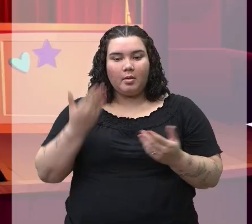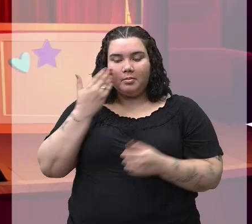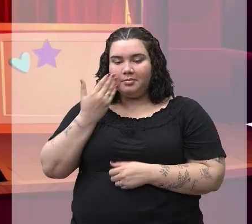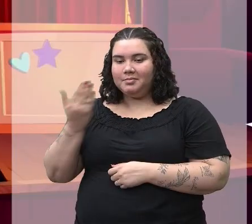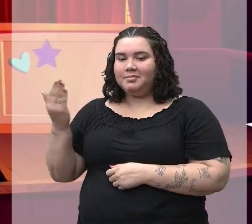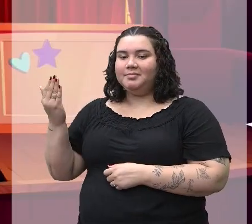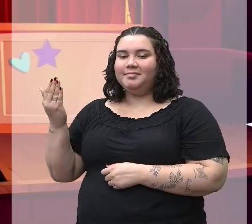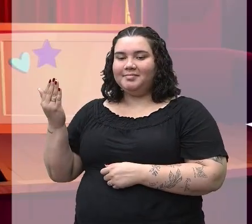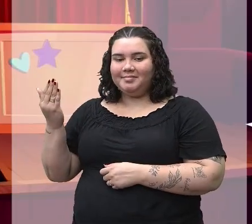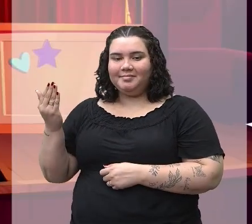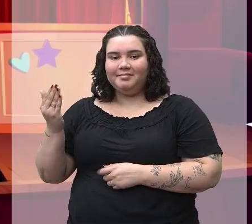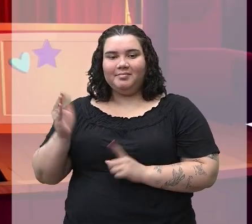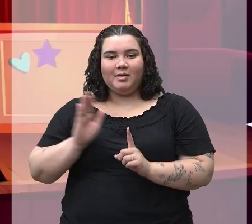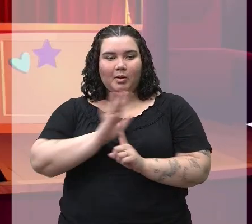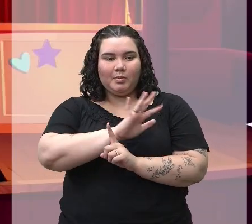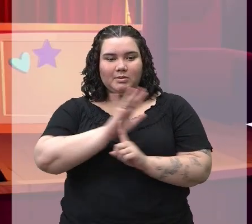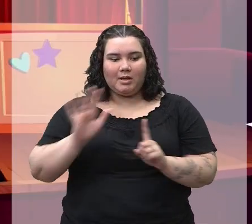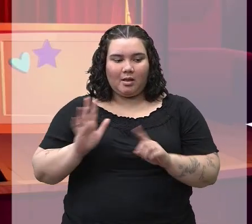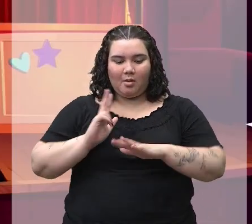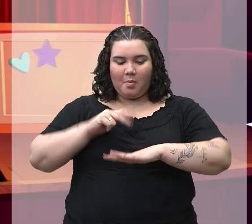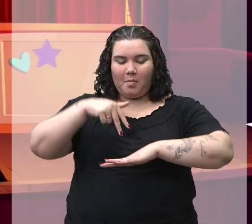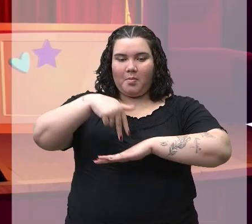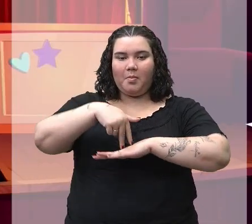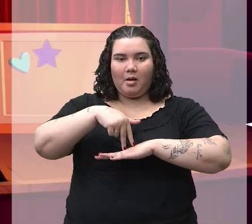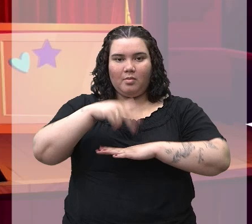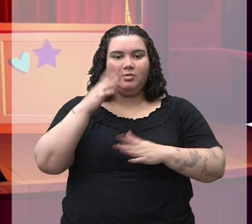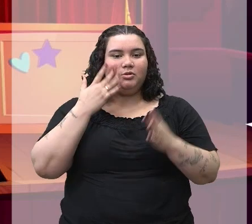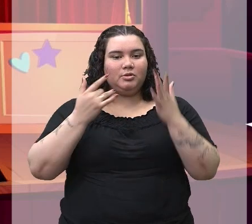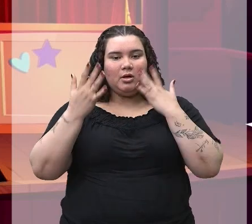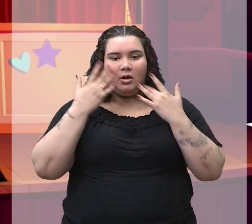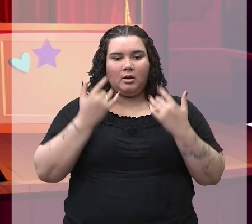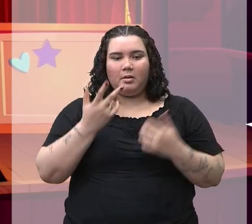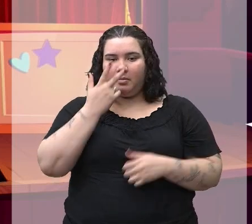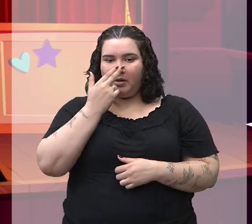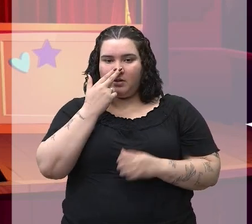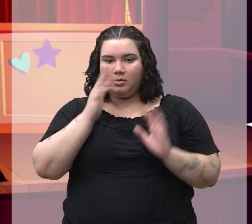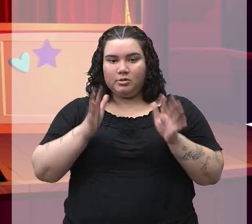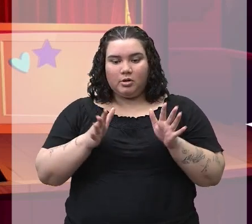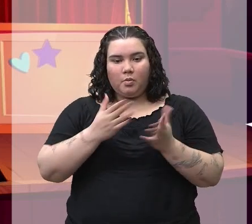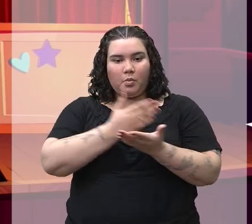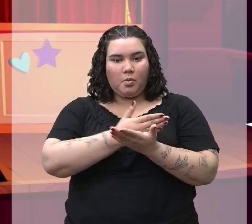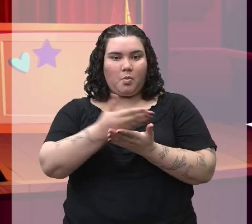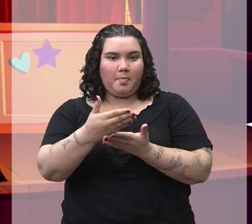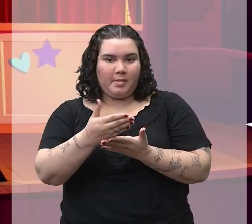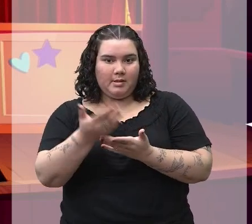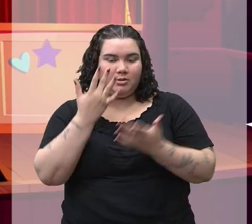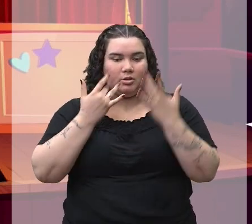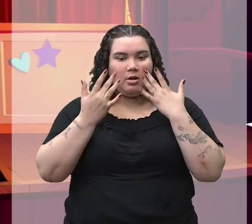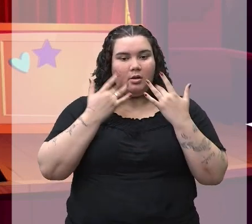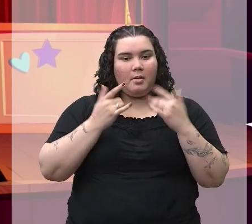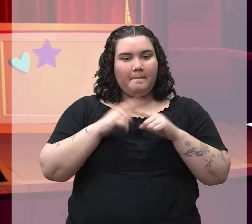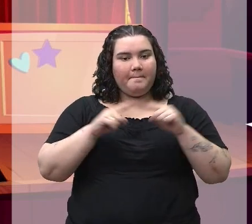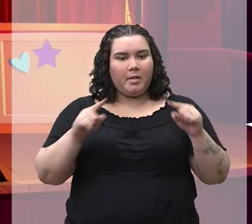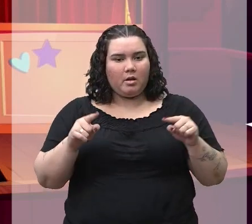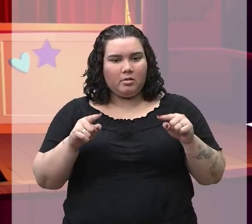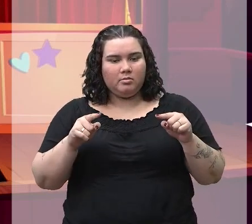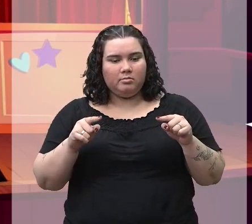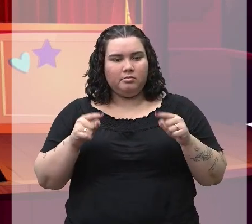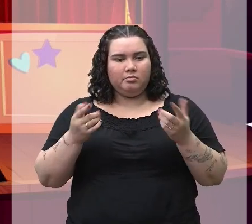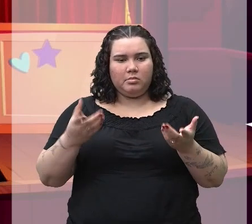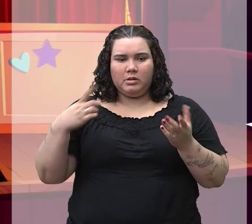Nós vamos vir para um palco e a gente está aqui, parece que pronto para uma encenação. Mas vocês estão percebendo que tem